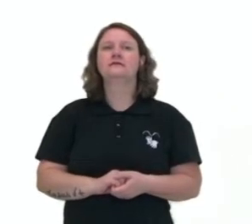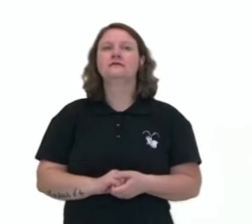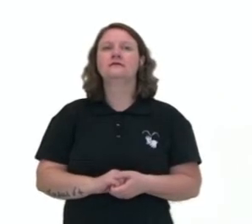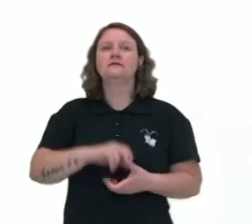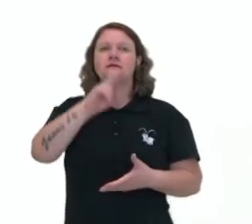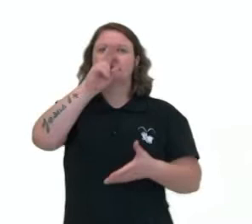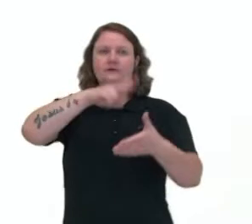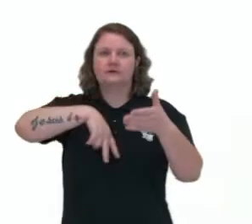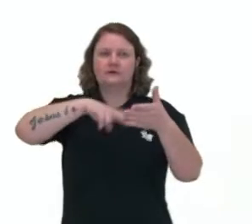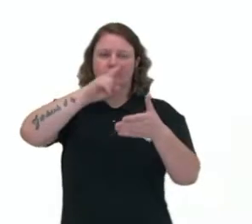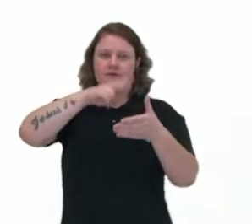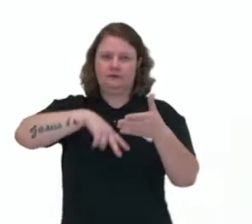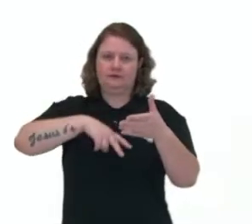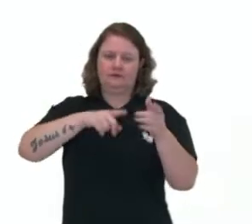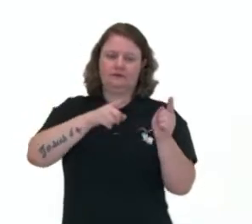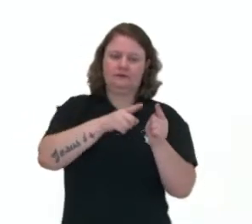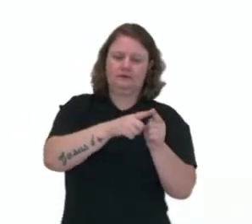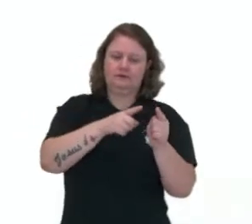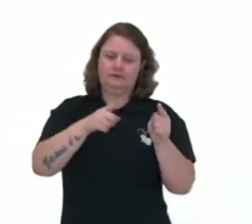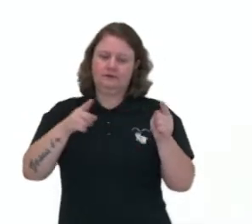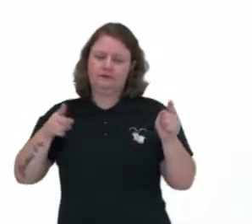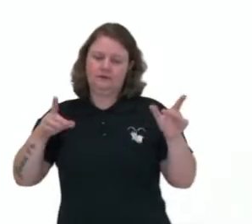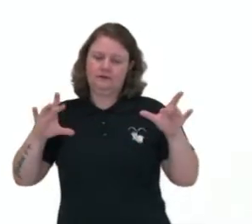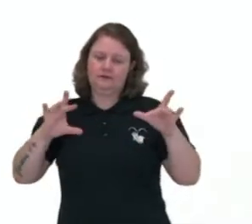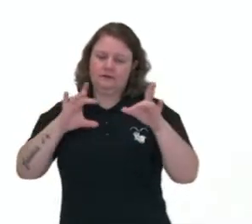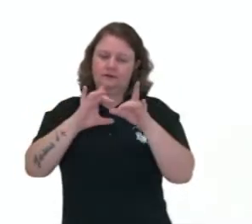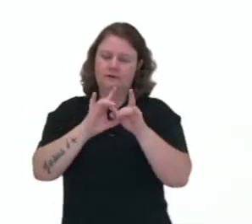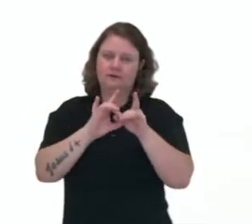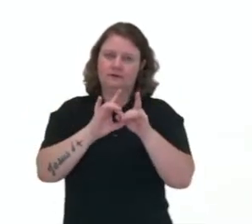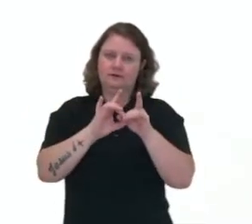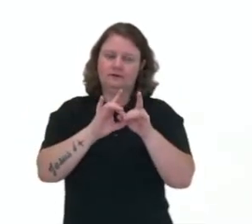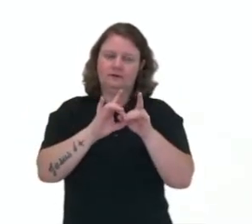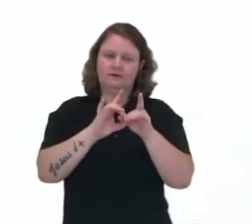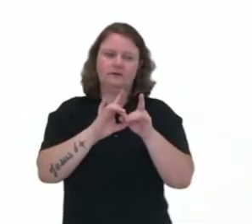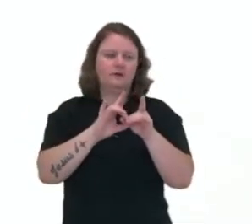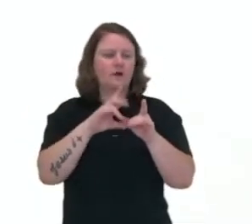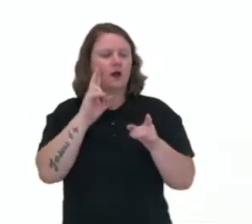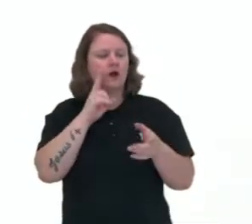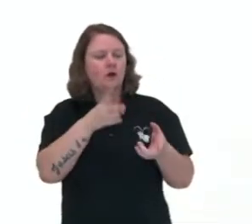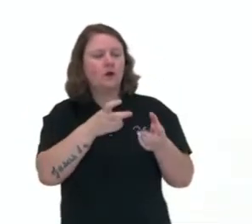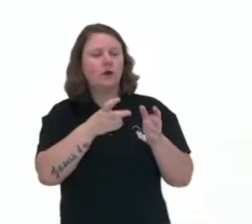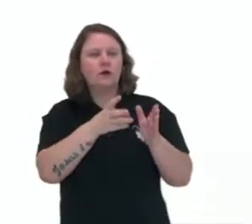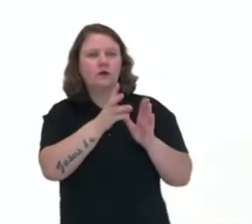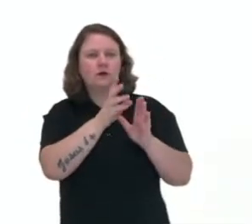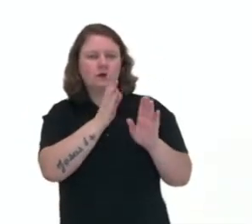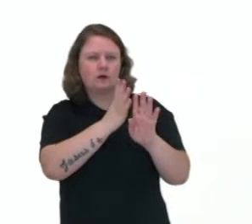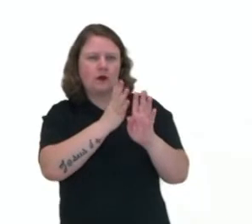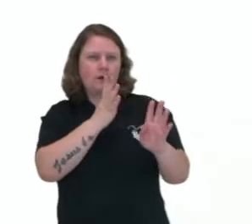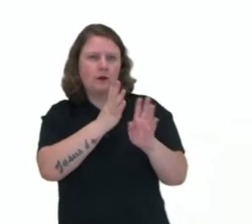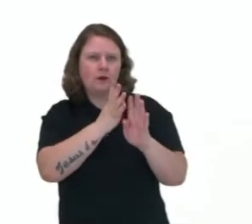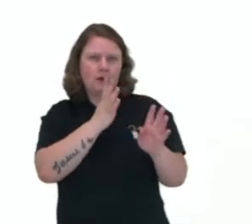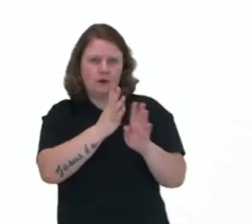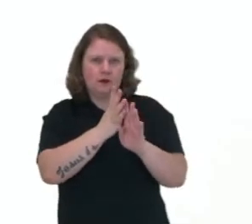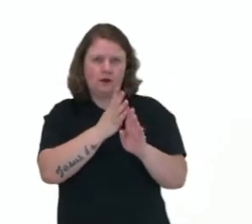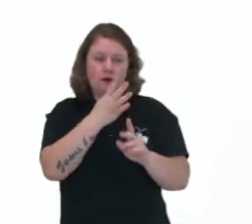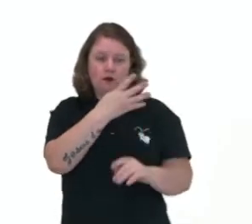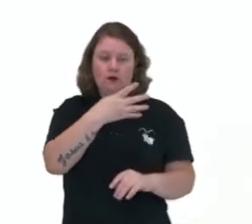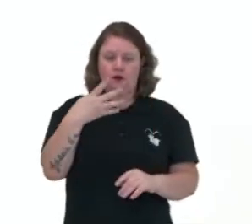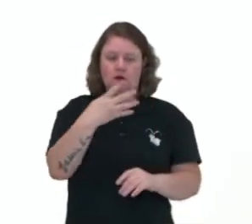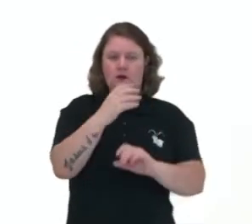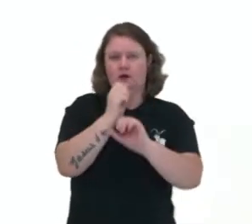Leia o período composto a seguir, extraído então de uma reportagem intitulada Bloco Ilê Aiê, 44 anos